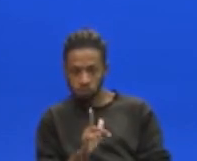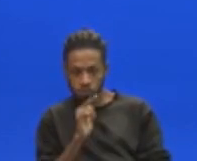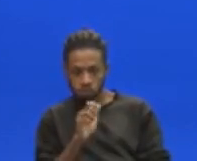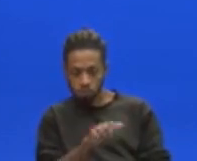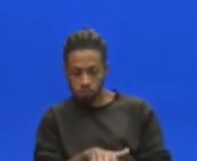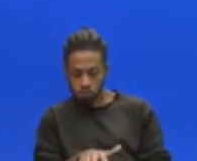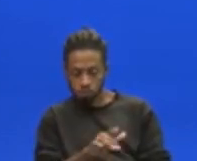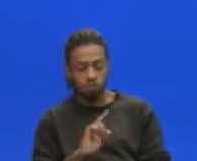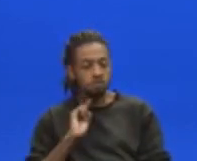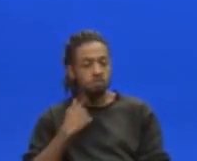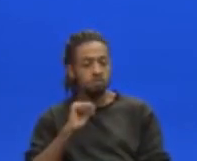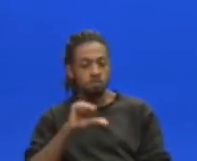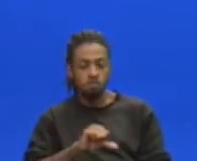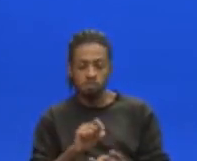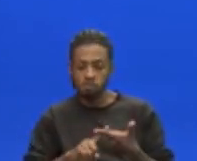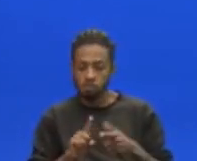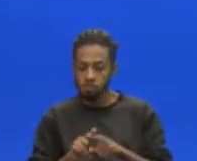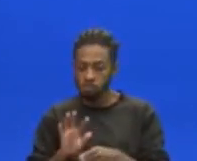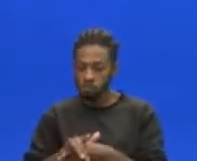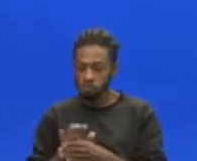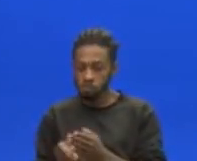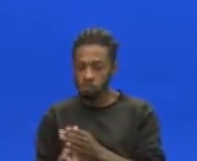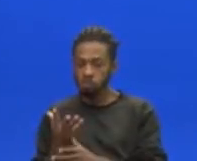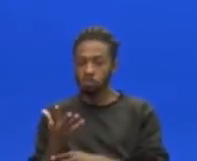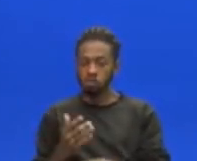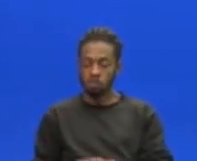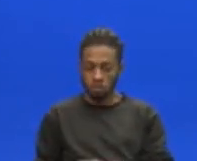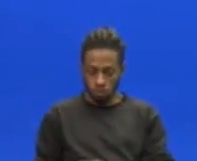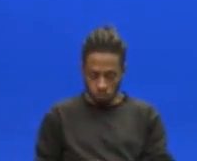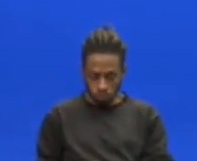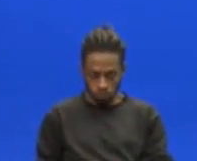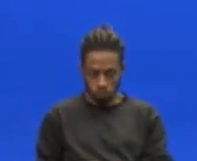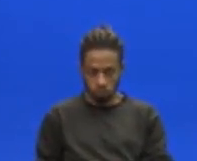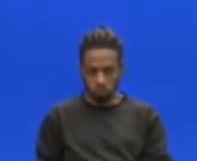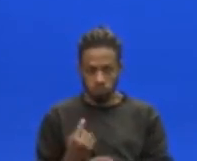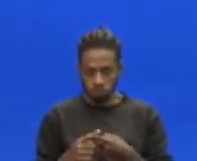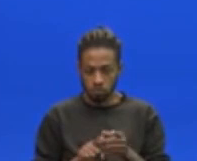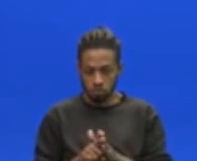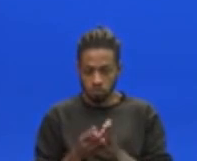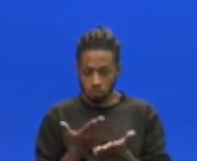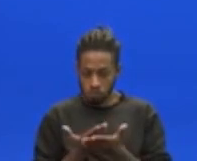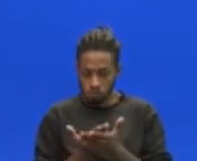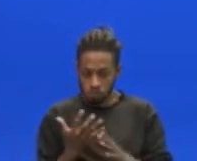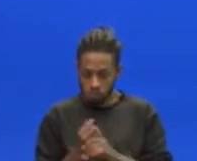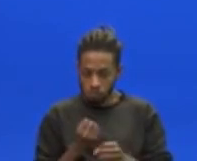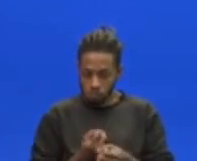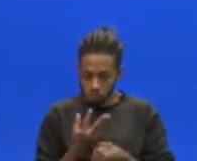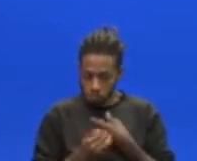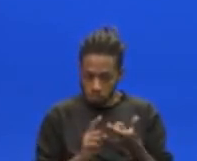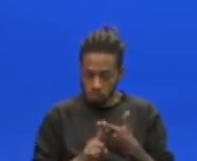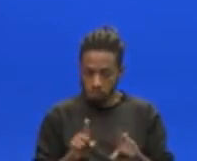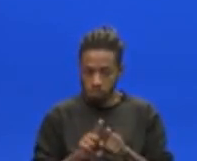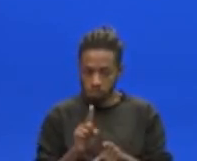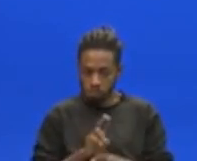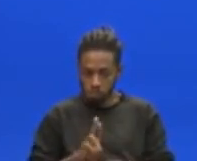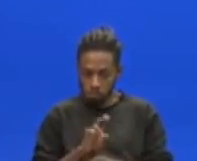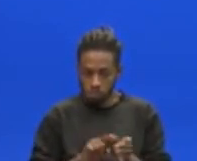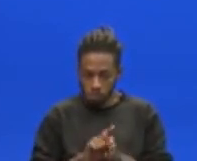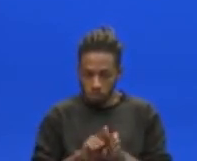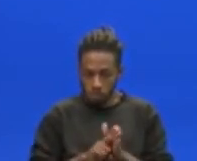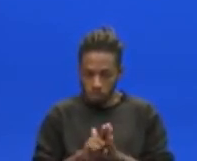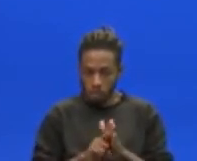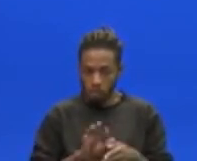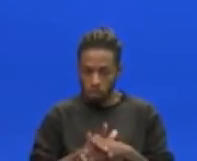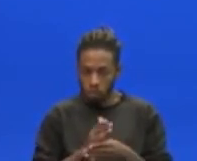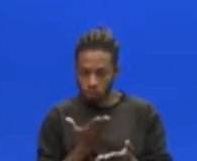com o aparecimento da doença, né? Então, ele se utiliza dos conhecimentos de estatística, se utiliza dos conhecimentos da